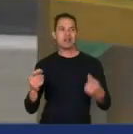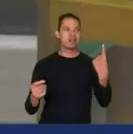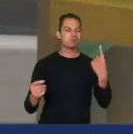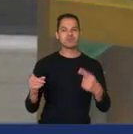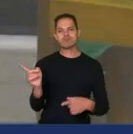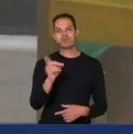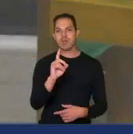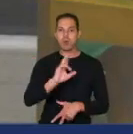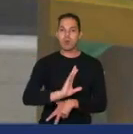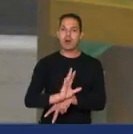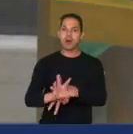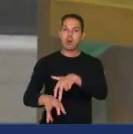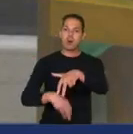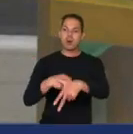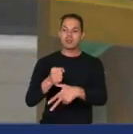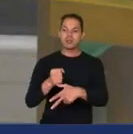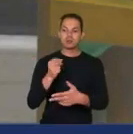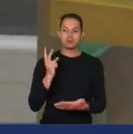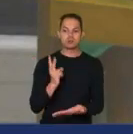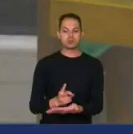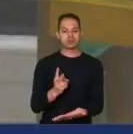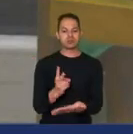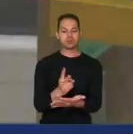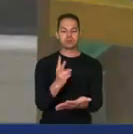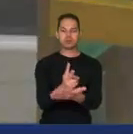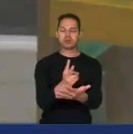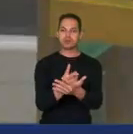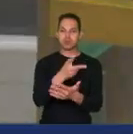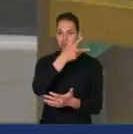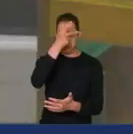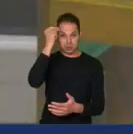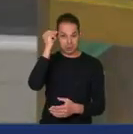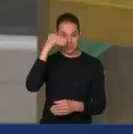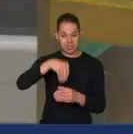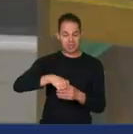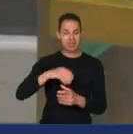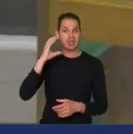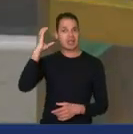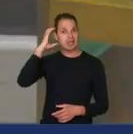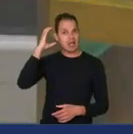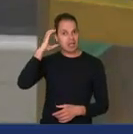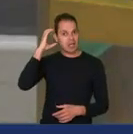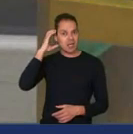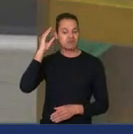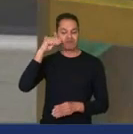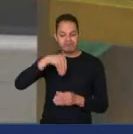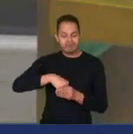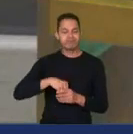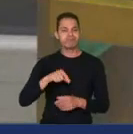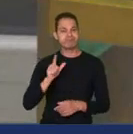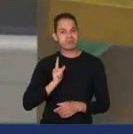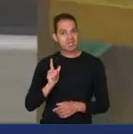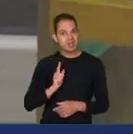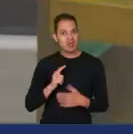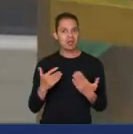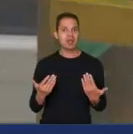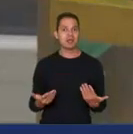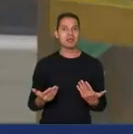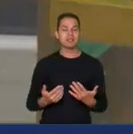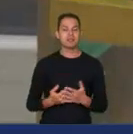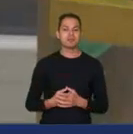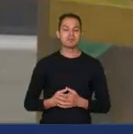corrupção institucionalizada dentro da prefeitura de Cuiabá, entranhada dentro da administração, o que faz, na